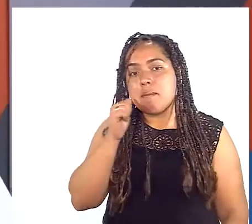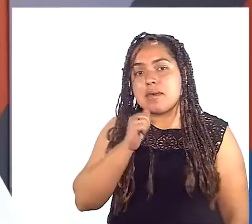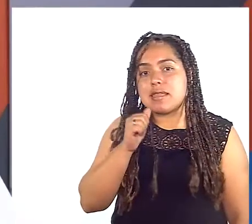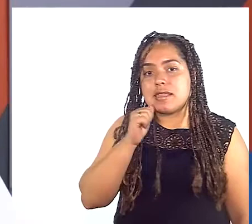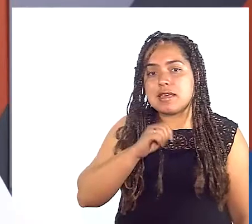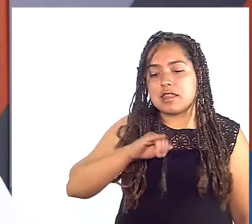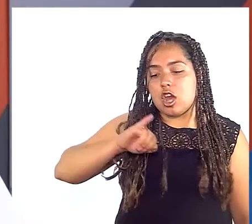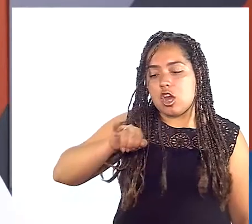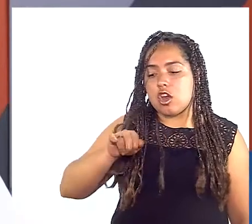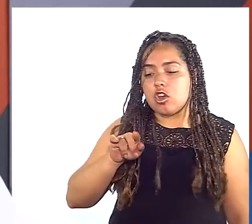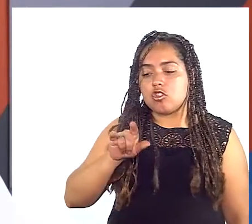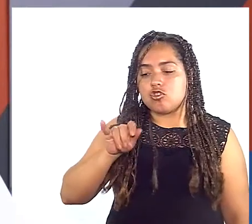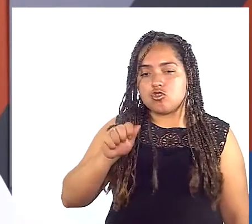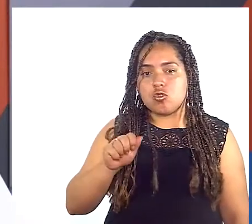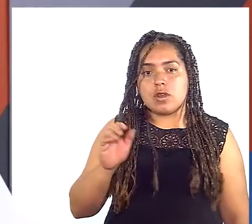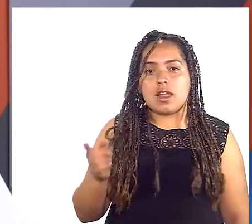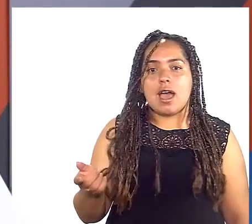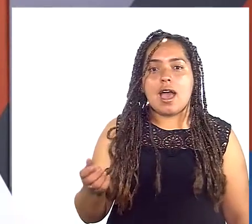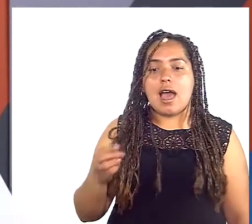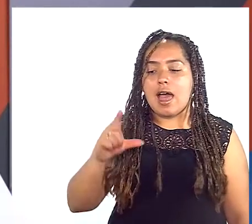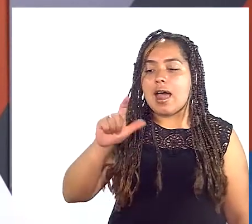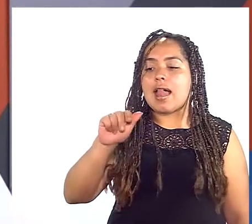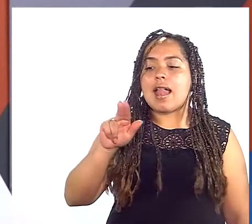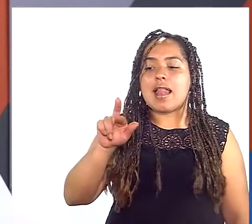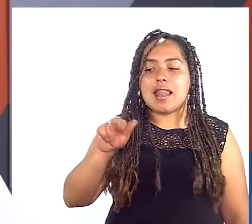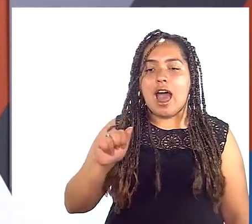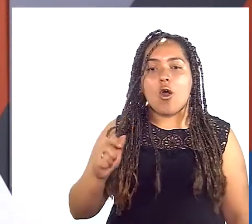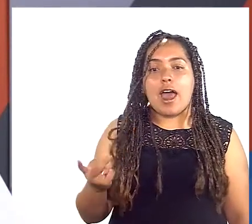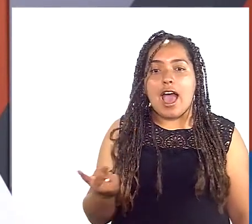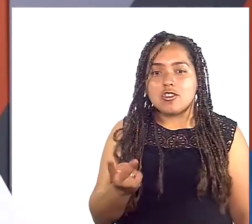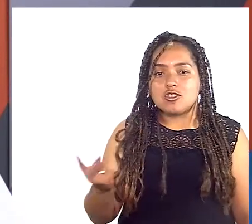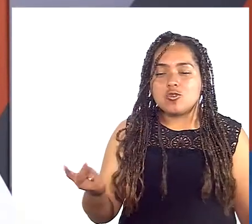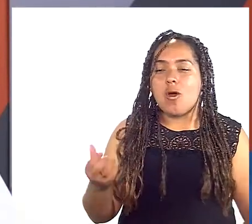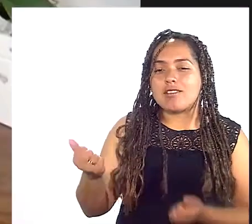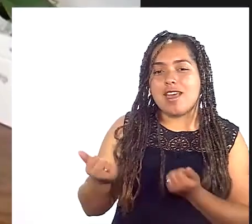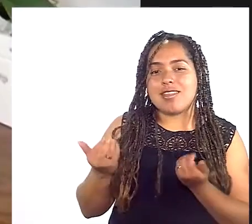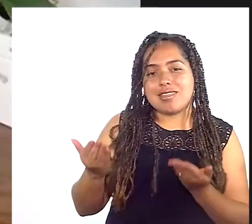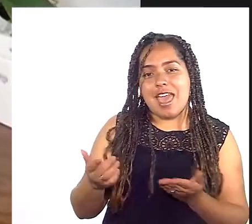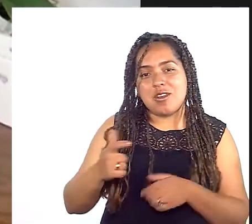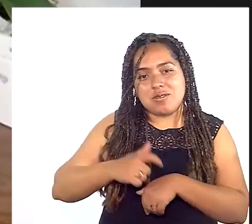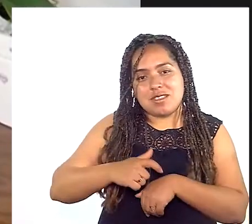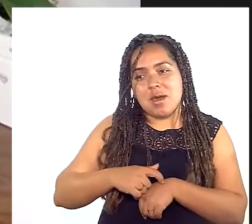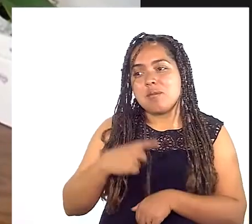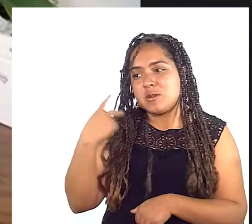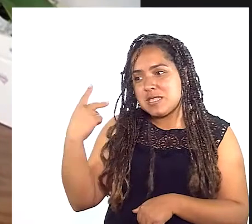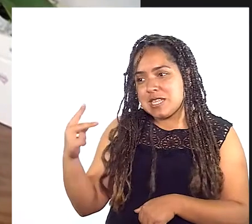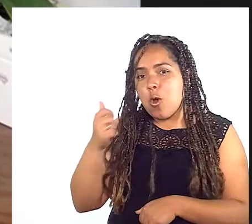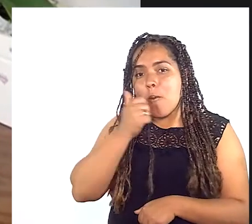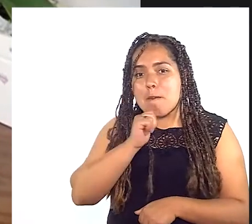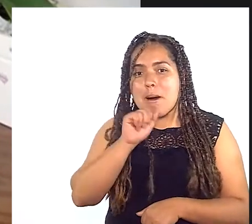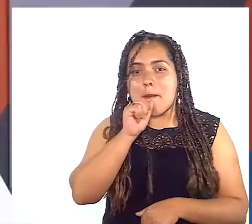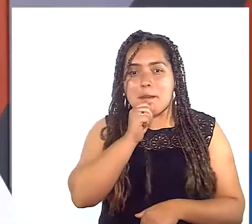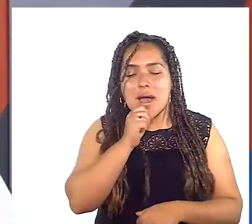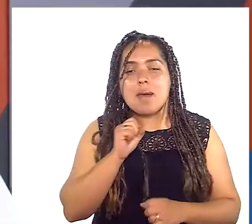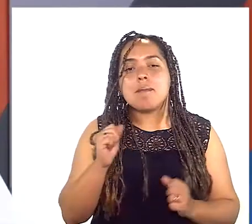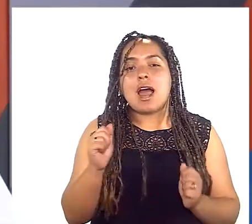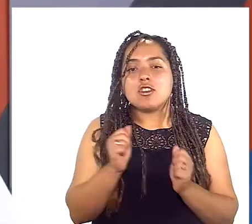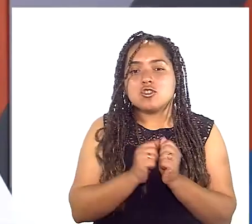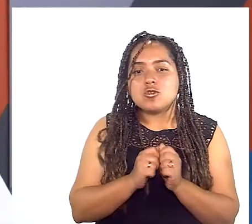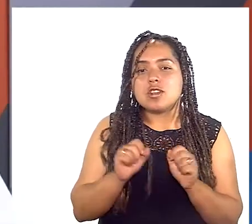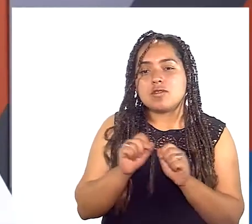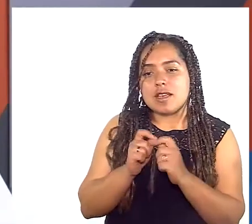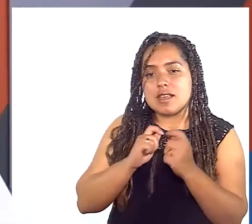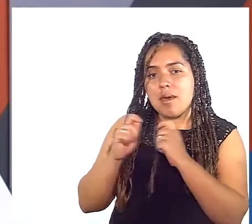nós vamos agradecer mais que tudo a Laura e a Júlia, que abriram mão do tempo delas com a mamãe para que ela pudesse nos conceder